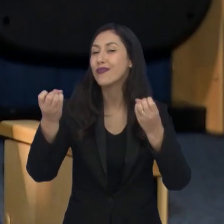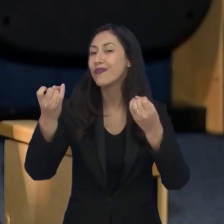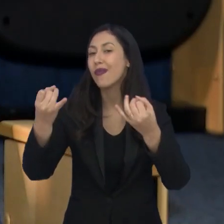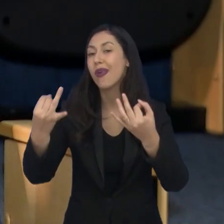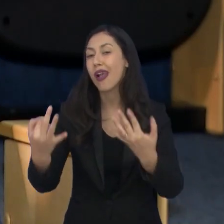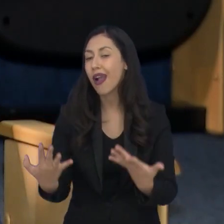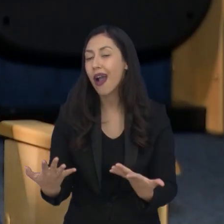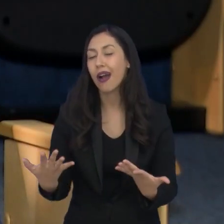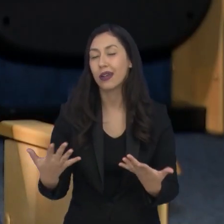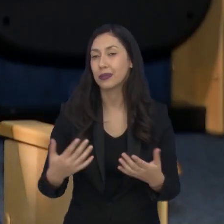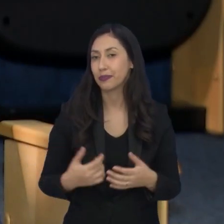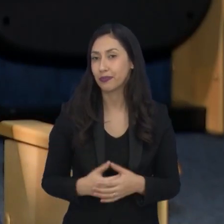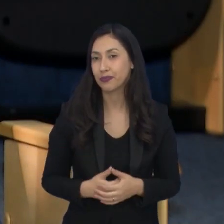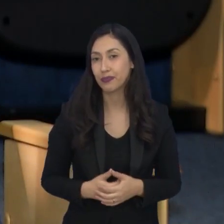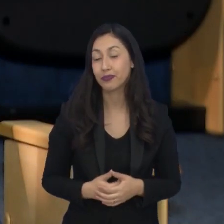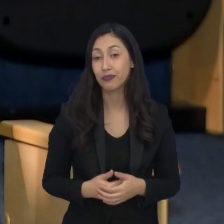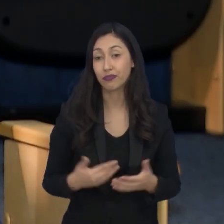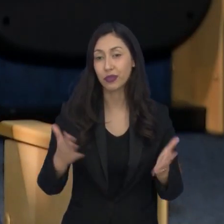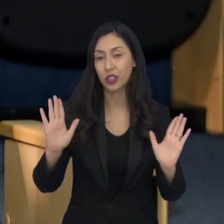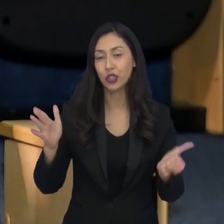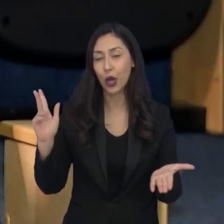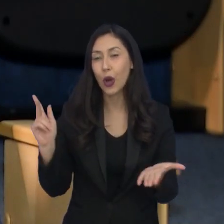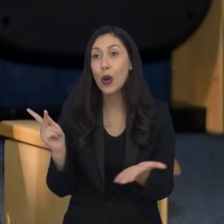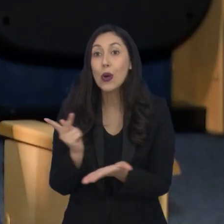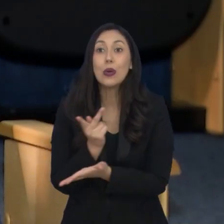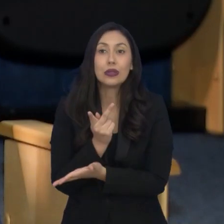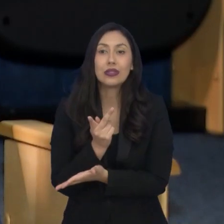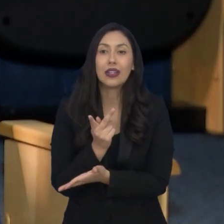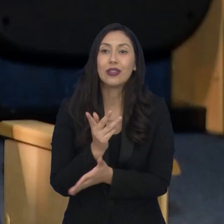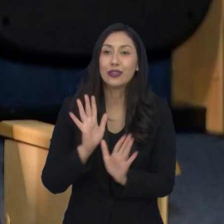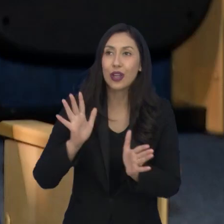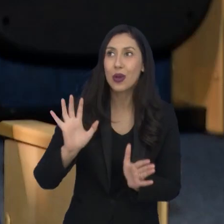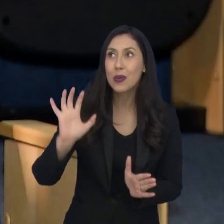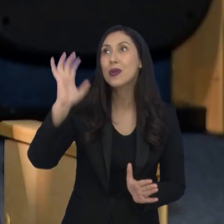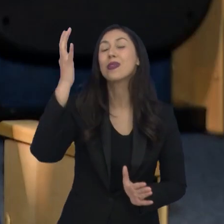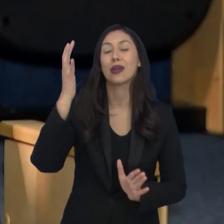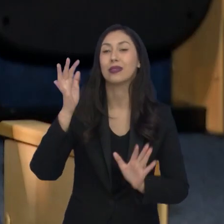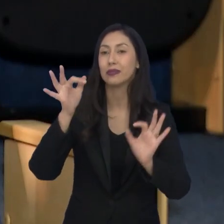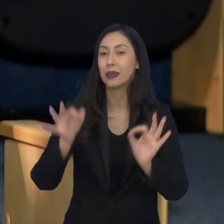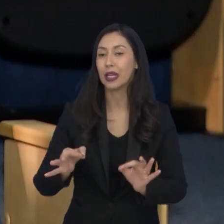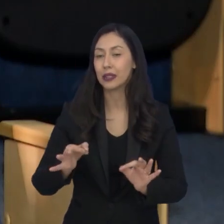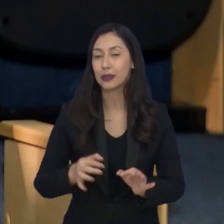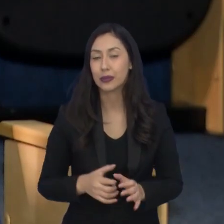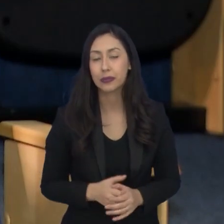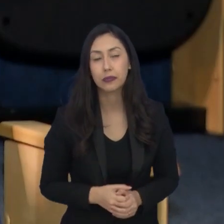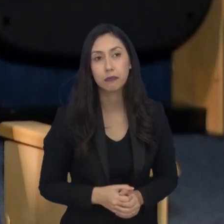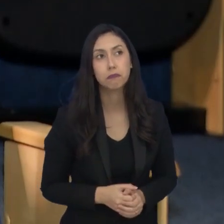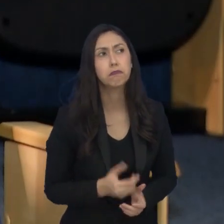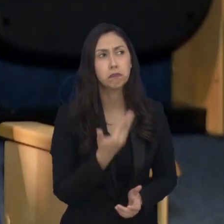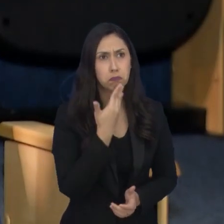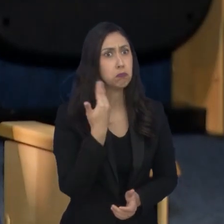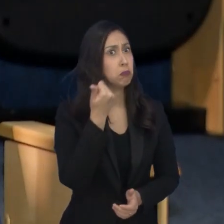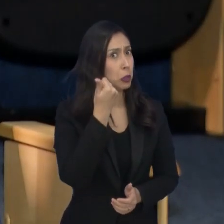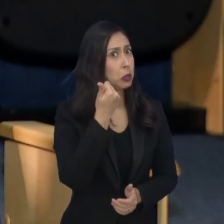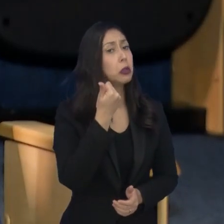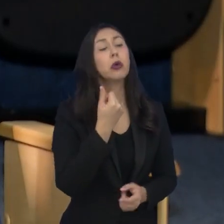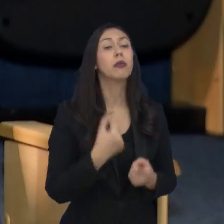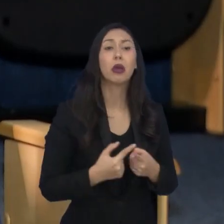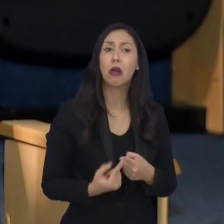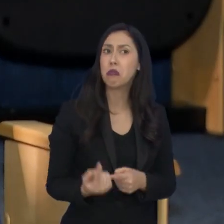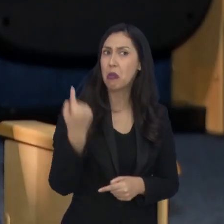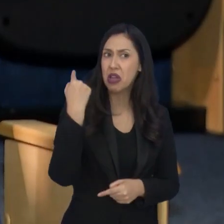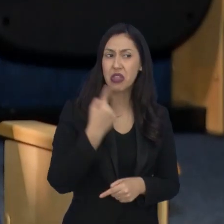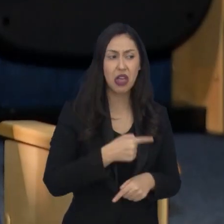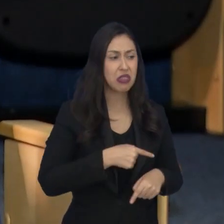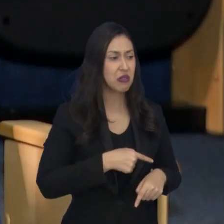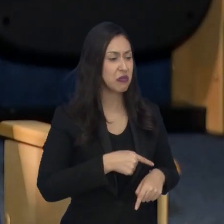com a regularização que aconteceu na vida da senhora? Melhorou bastante, porque não tinha asfalto,